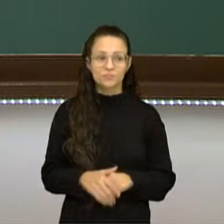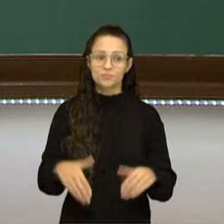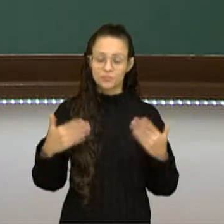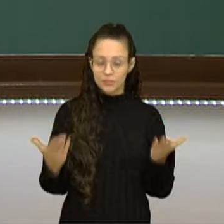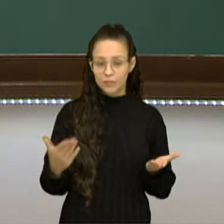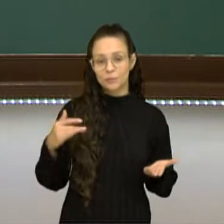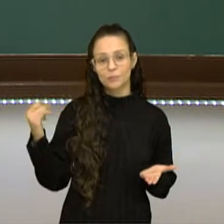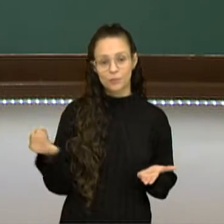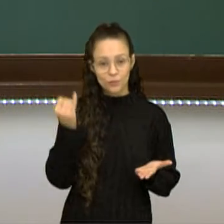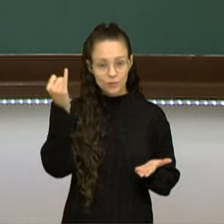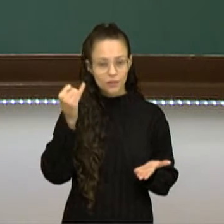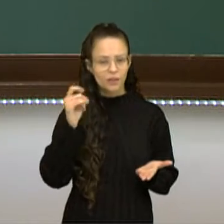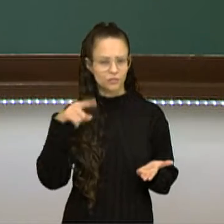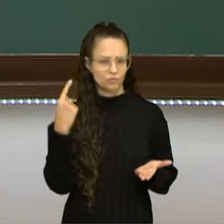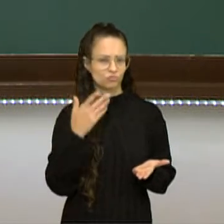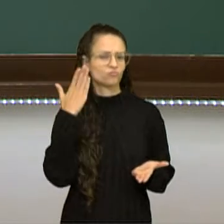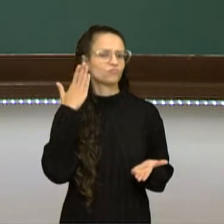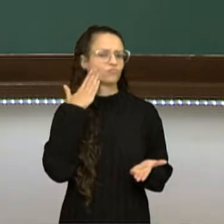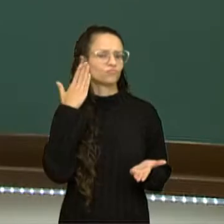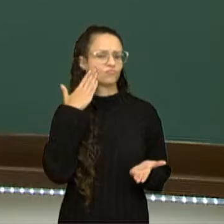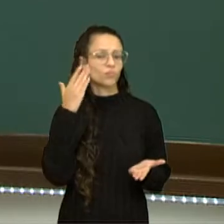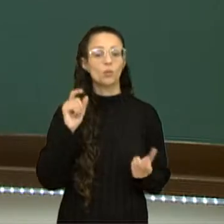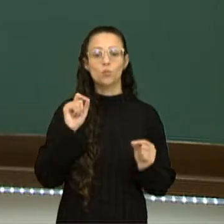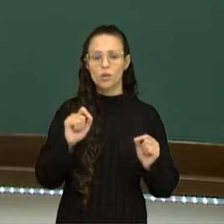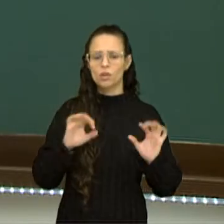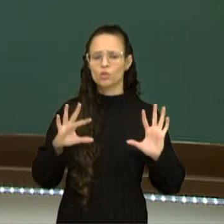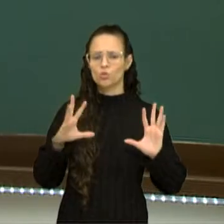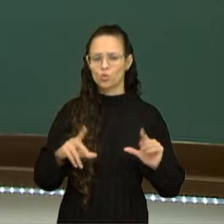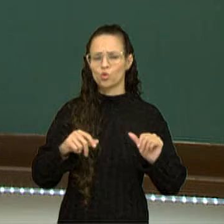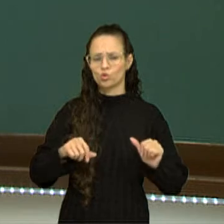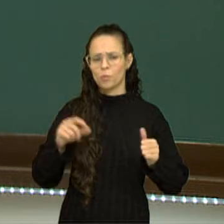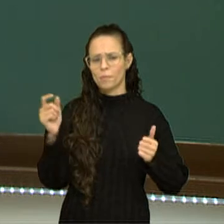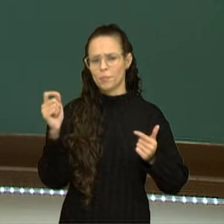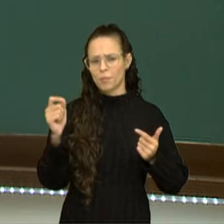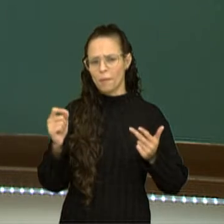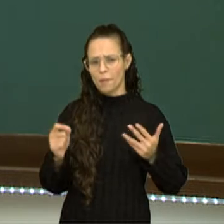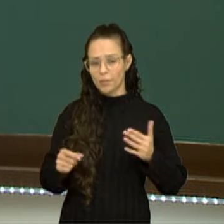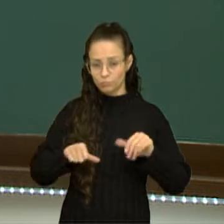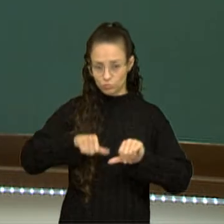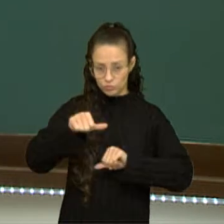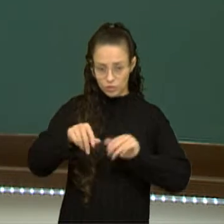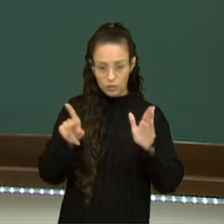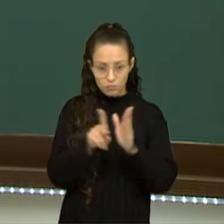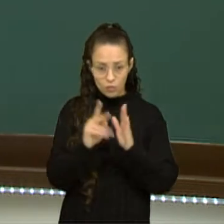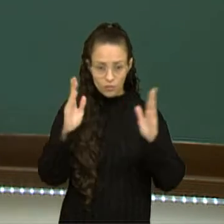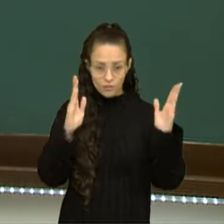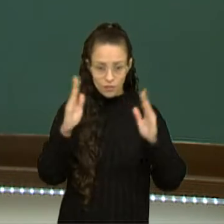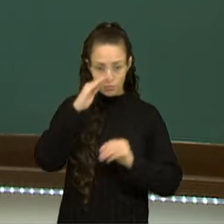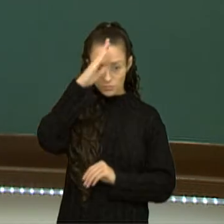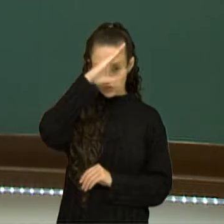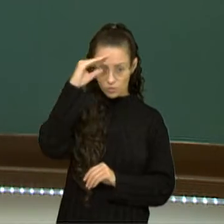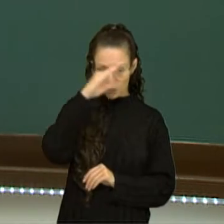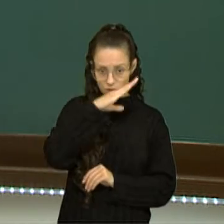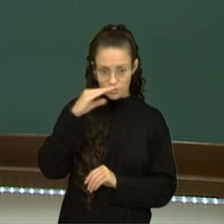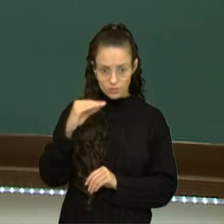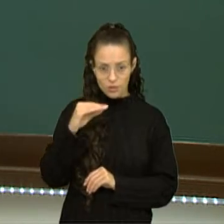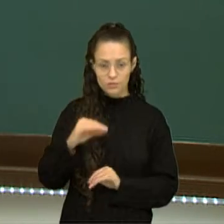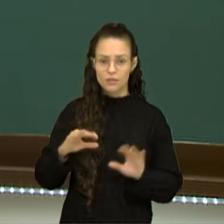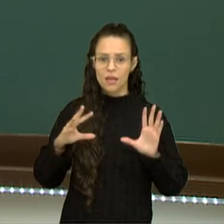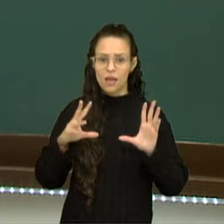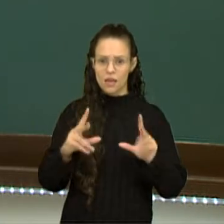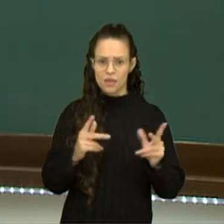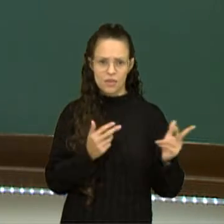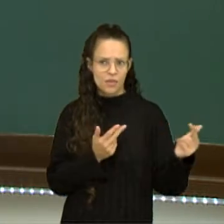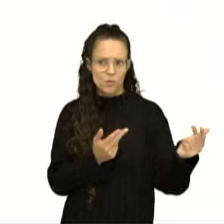Então é importante ter em mente, né, que todas essas mudanças físicas da adolescência, elas não vão acontecer para todo mundo